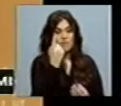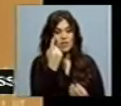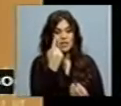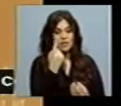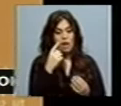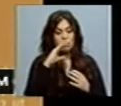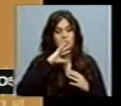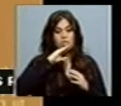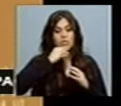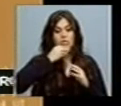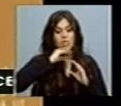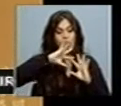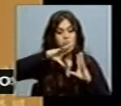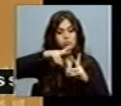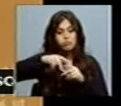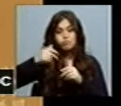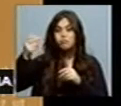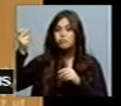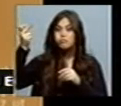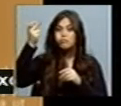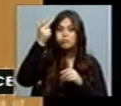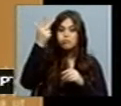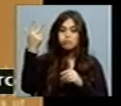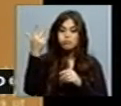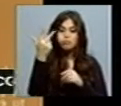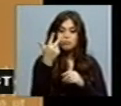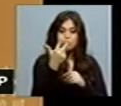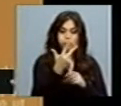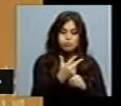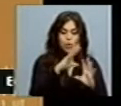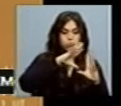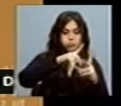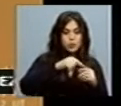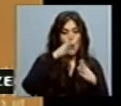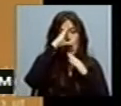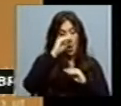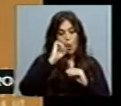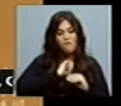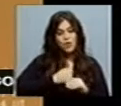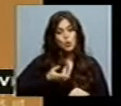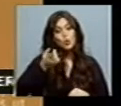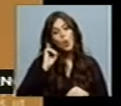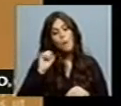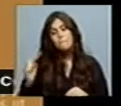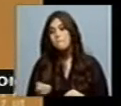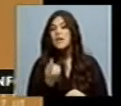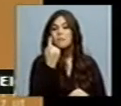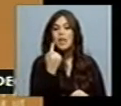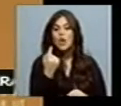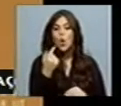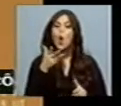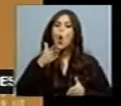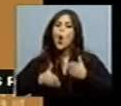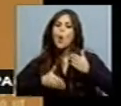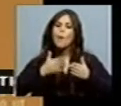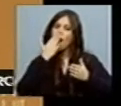Terra aterrou noutra lua que não a nossa própria lua e foi o primeiro robô, digamos assim,